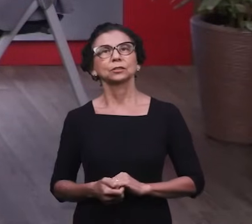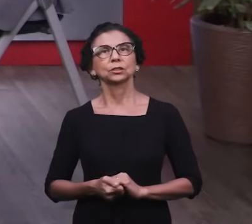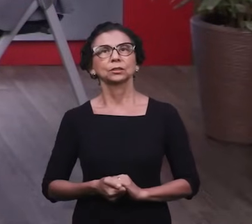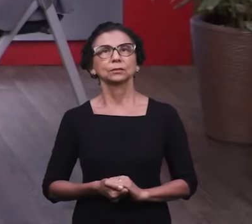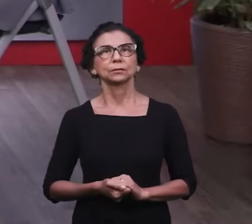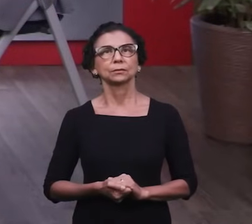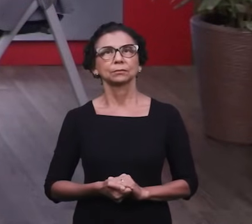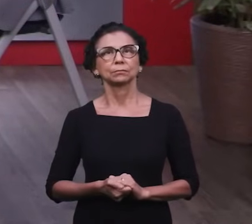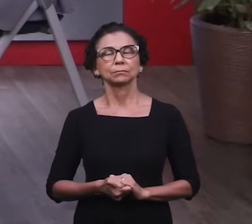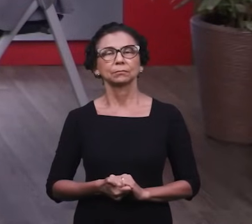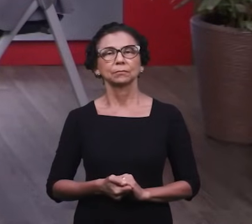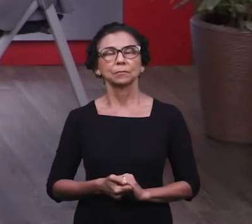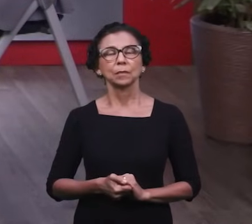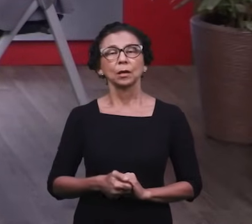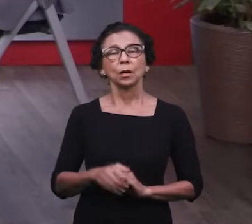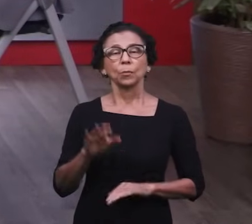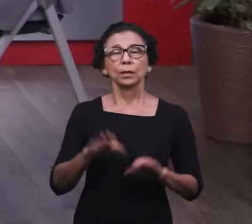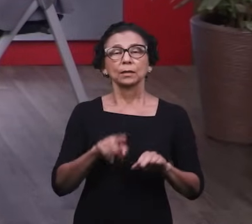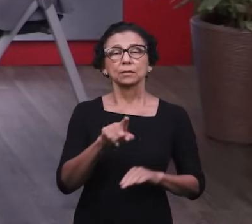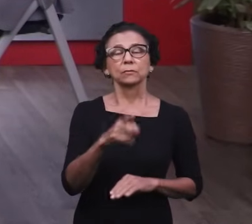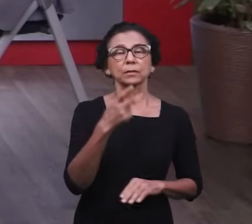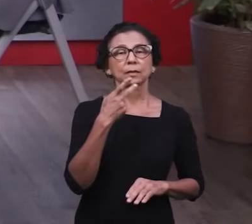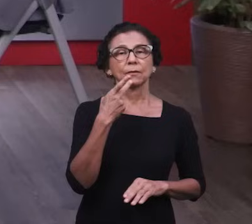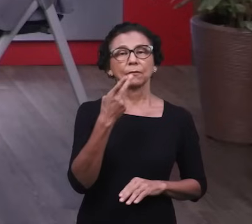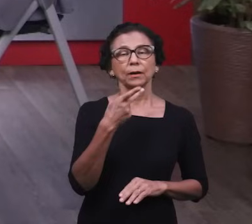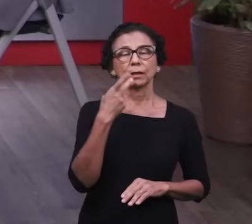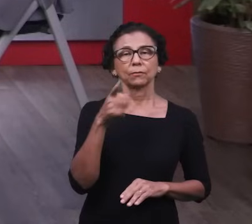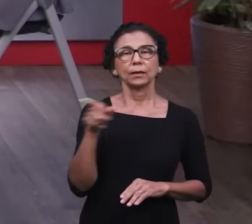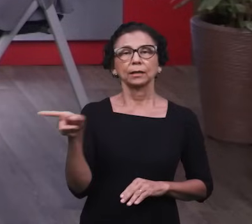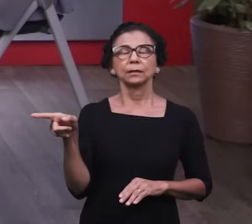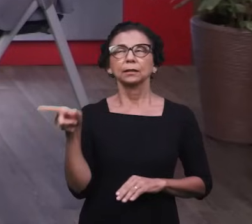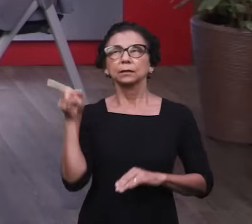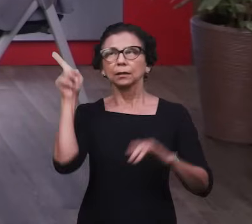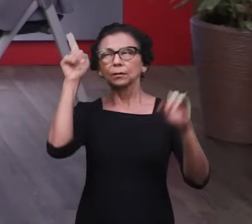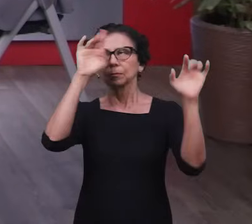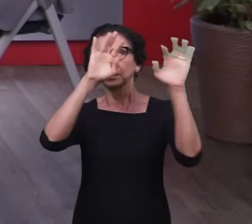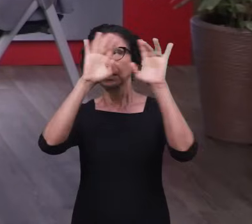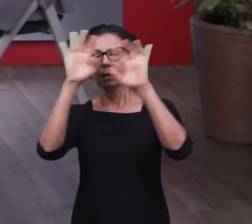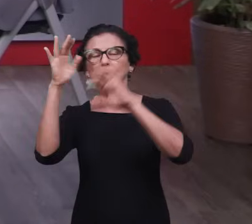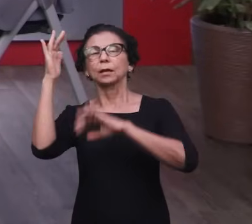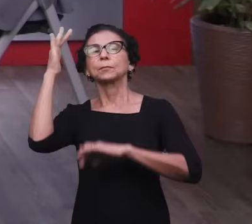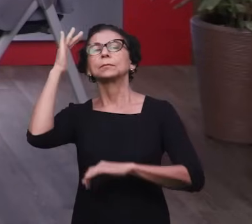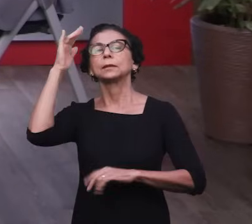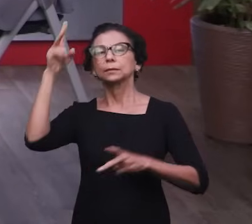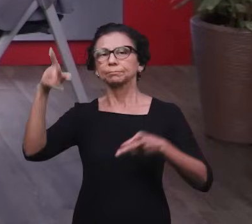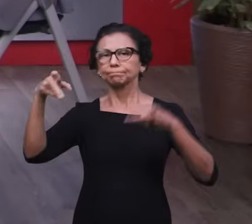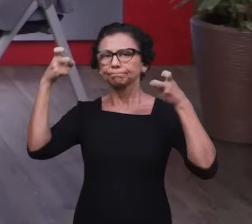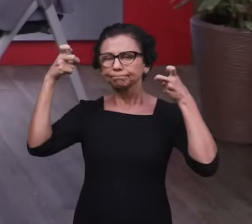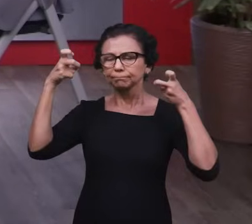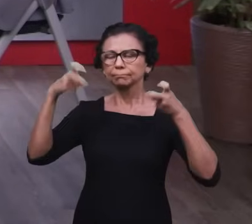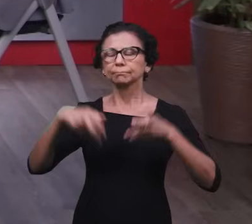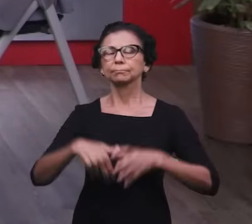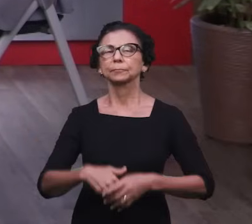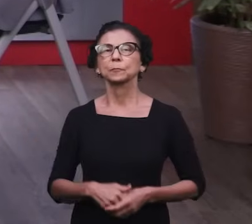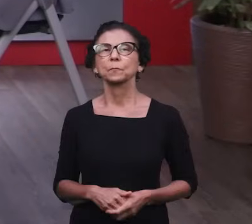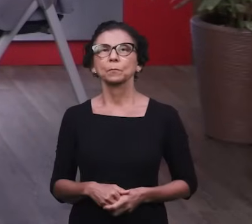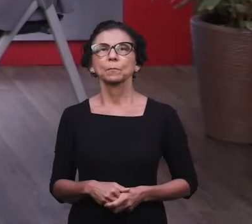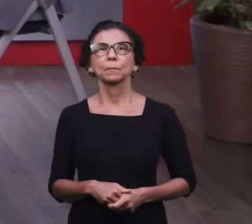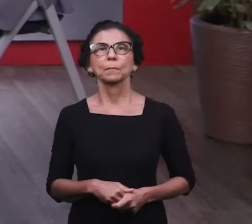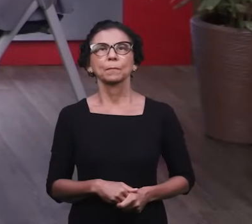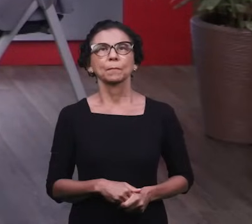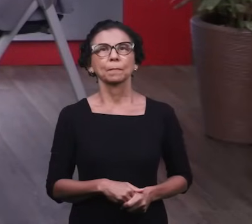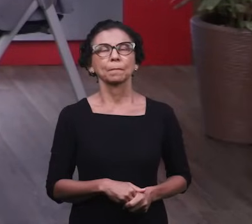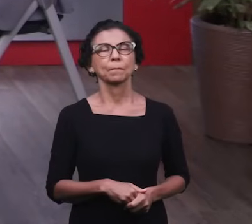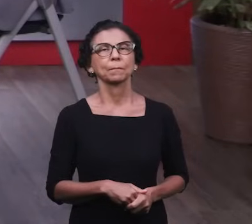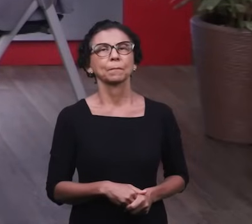está entendendo nada do que a gente está falando. Então, esse é um mito, de que a criança não está entendendo. E outro é que, não vai